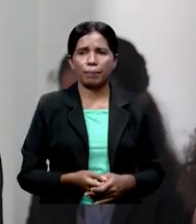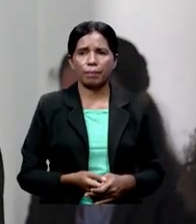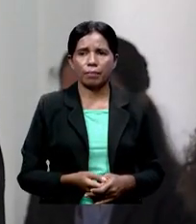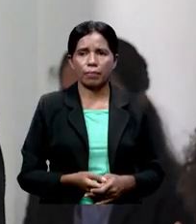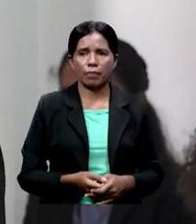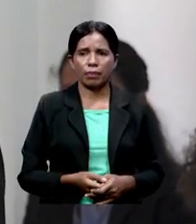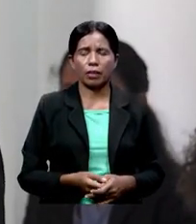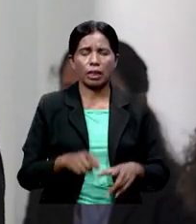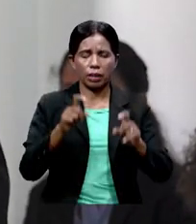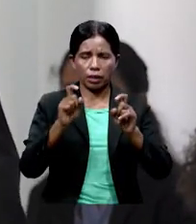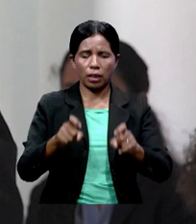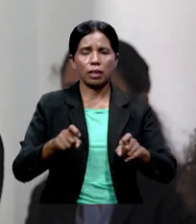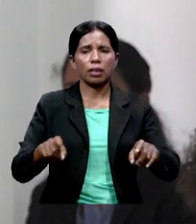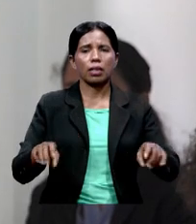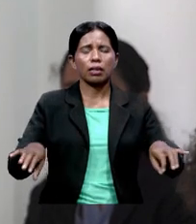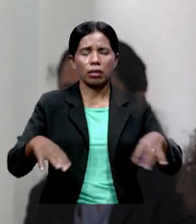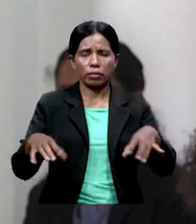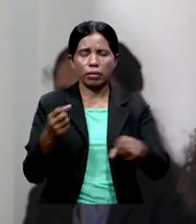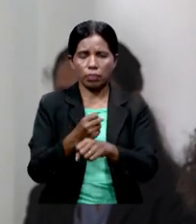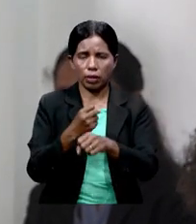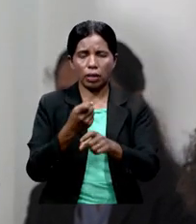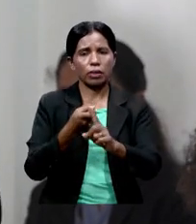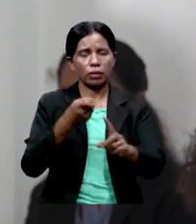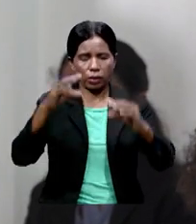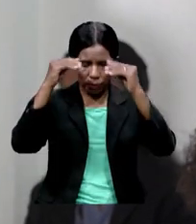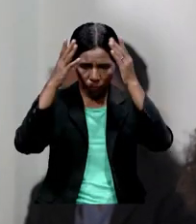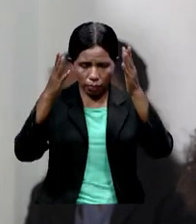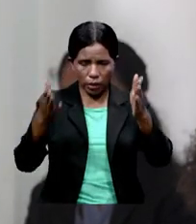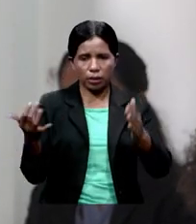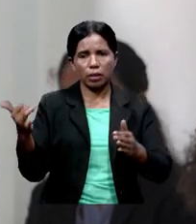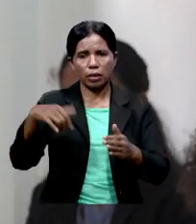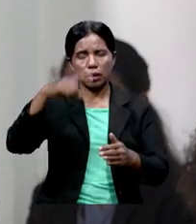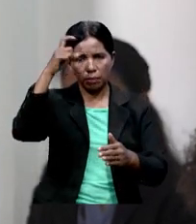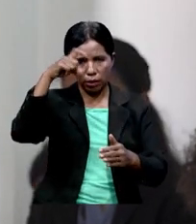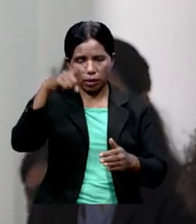Tem que ir esforço. Tem que ir maior. Se o professor deve qualidade, moço.